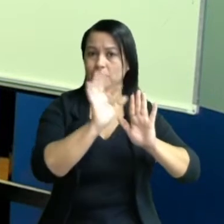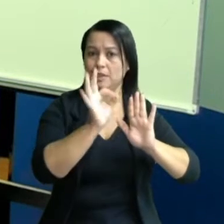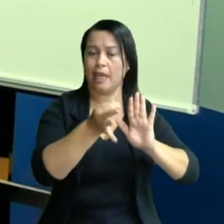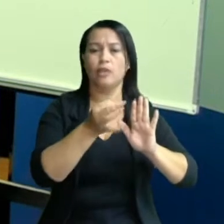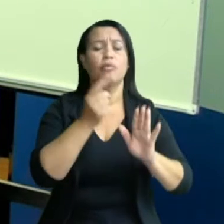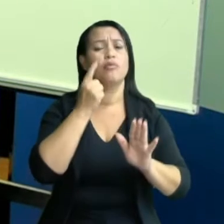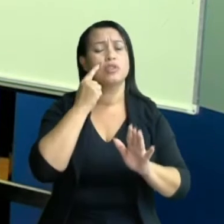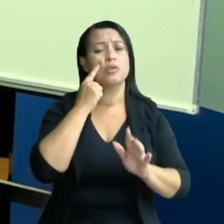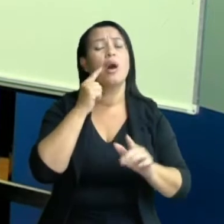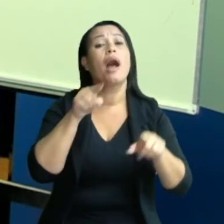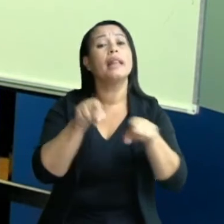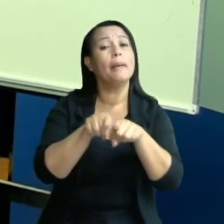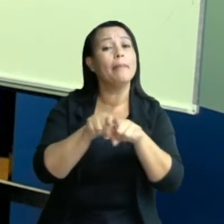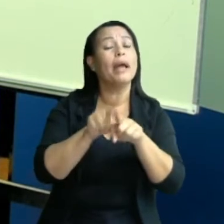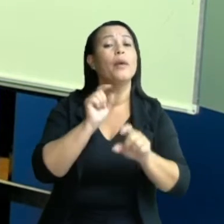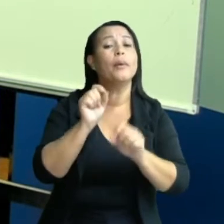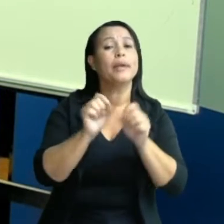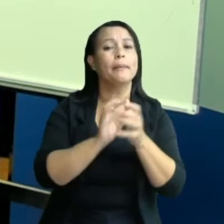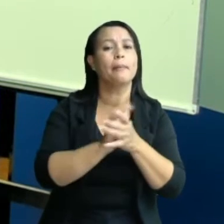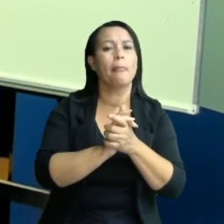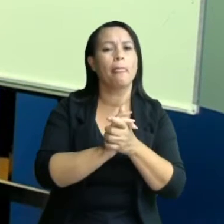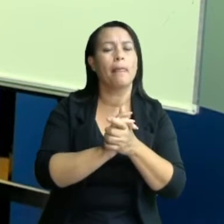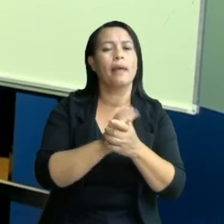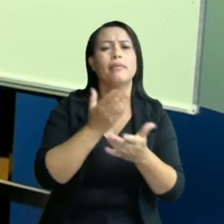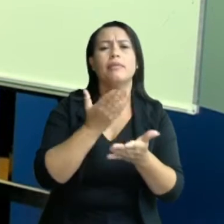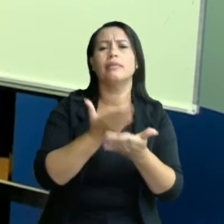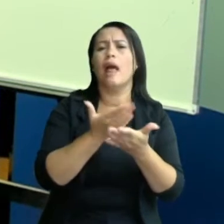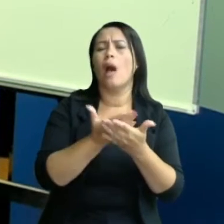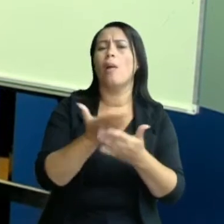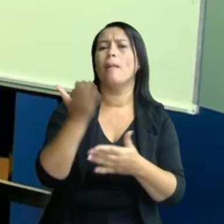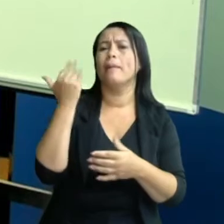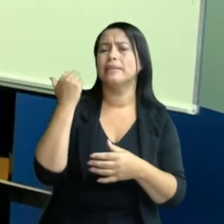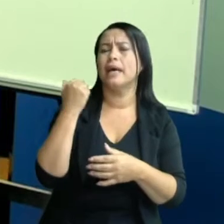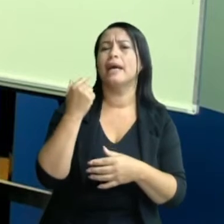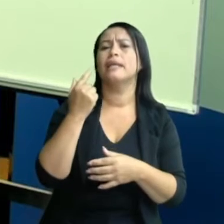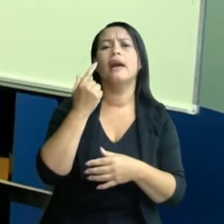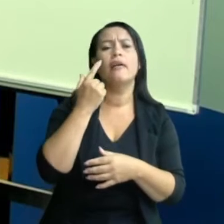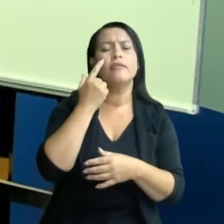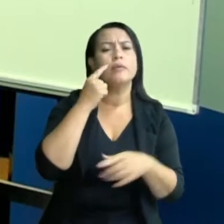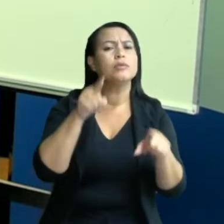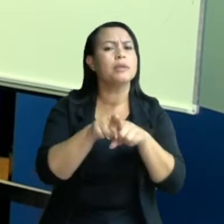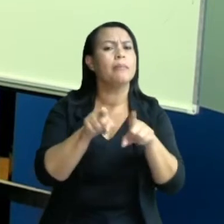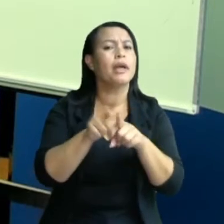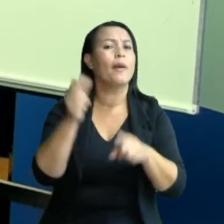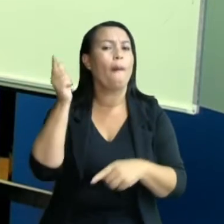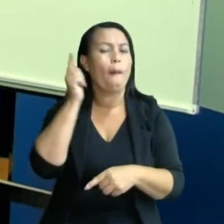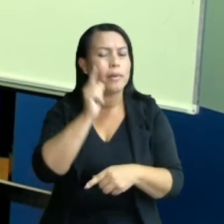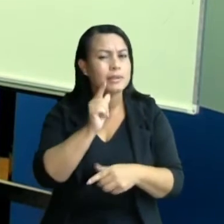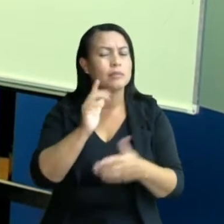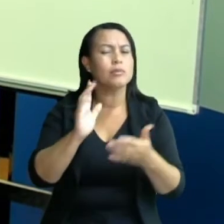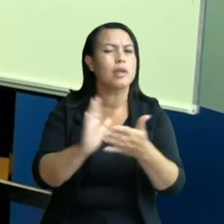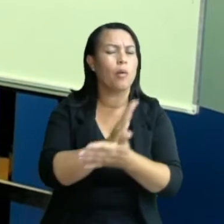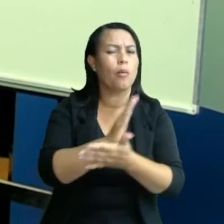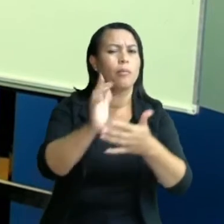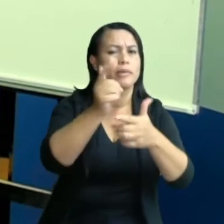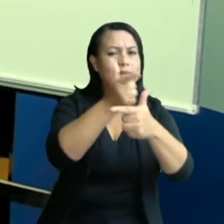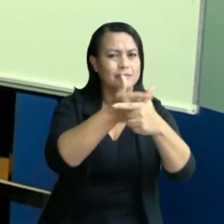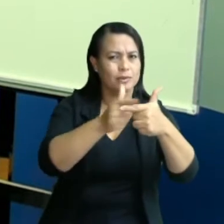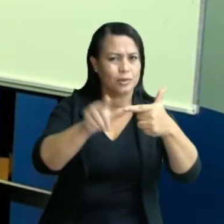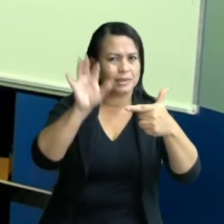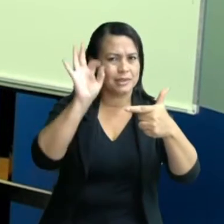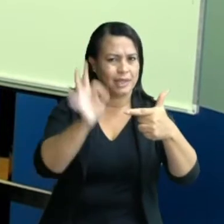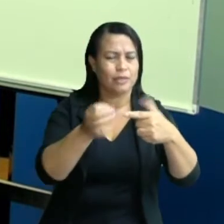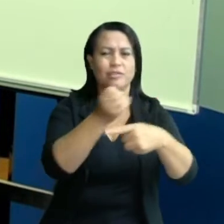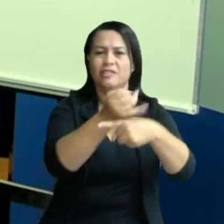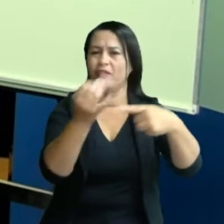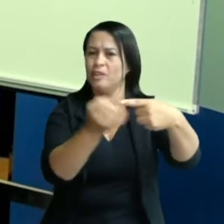certo? E também, na última partezinha, nós conseguimos fazer algumas divisões, tá certo?